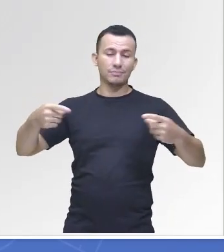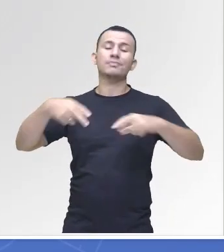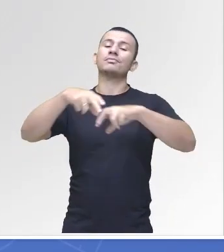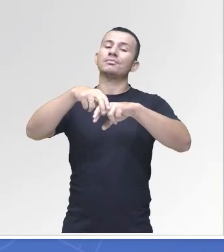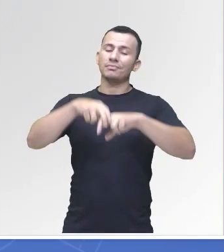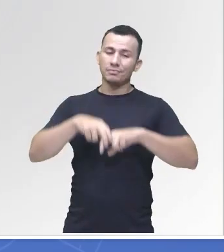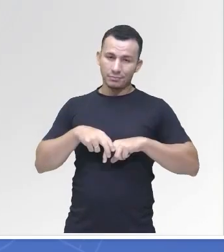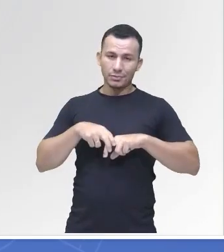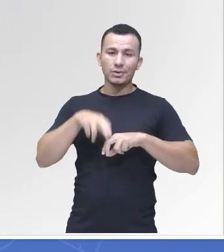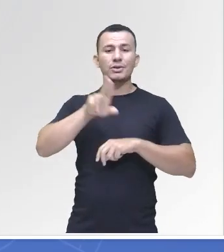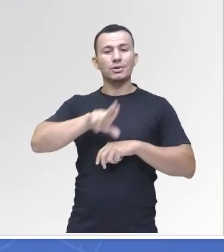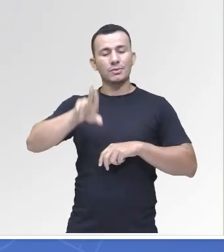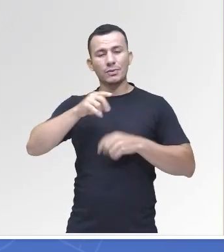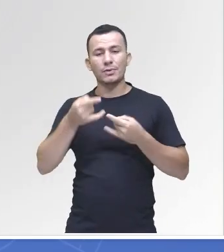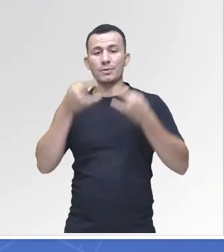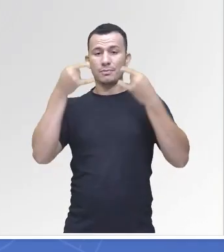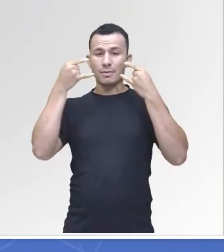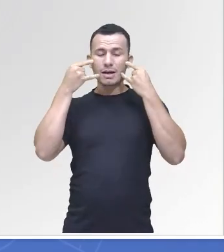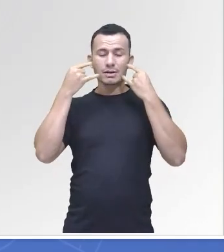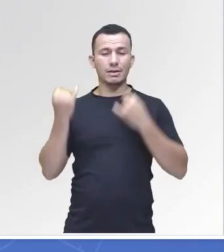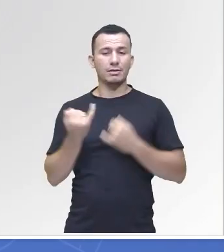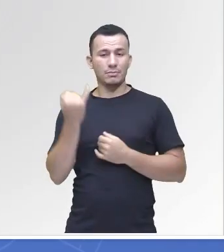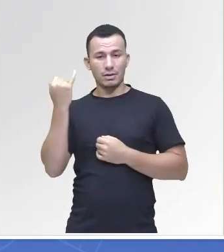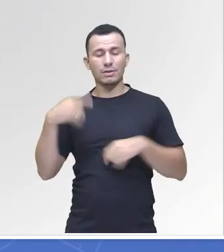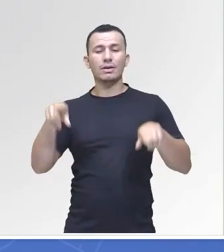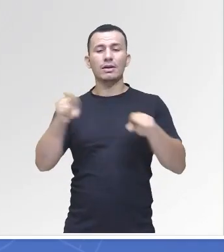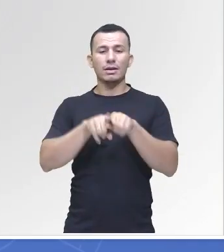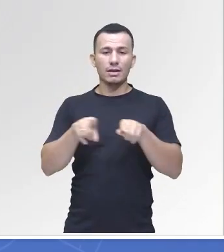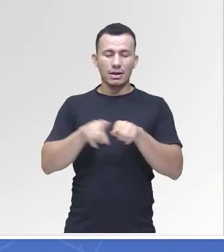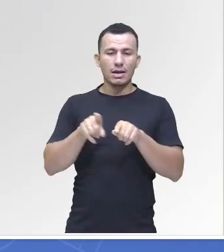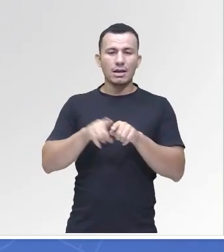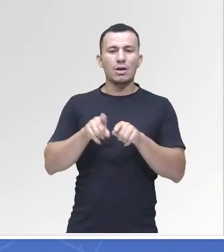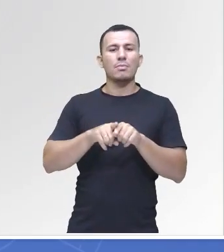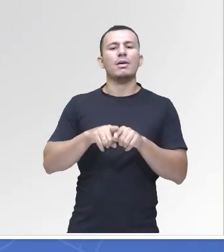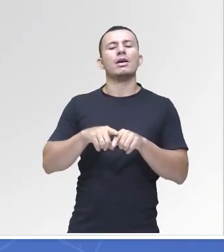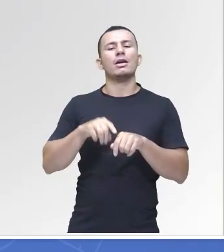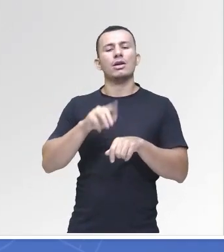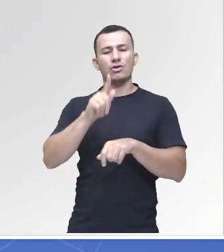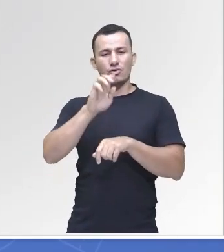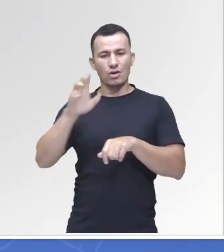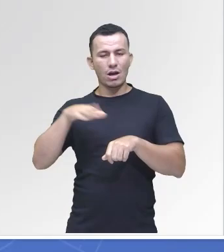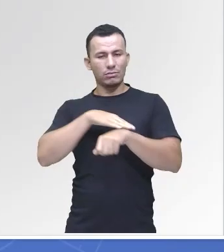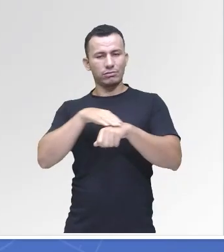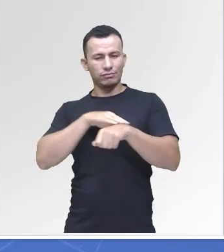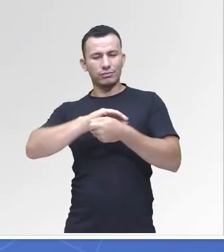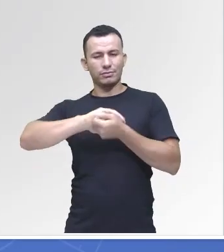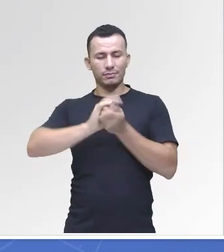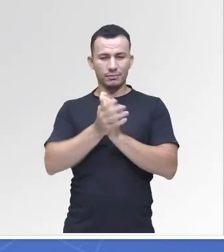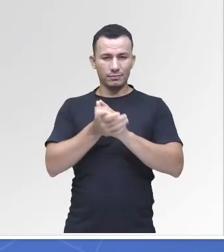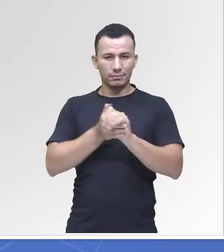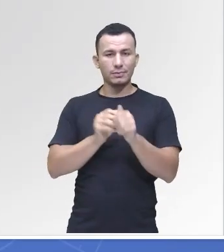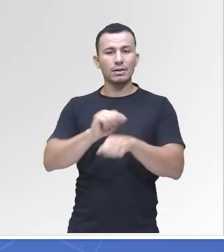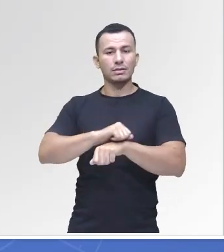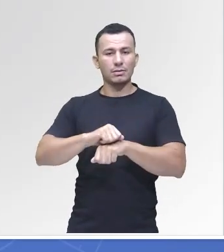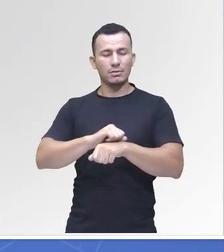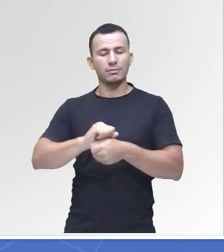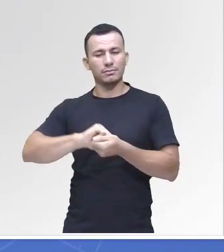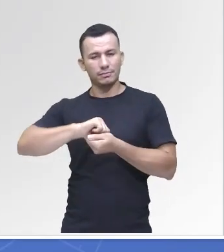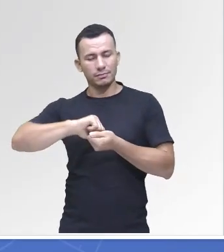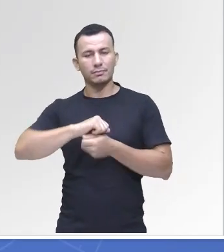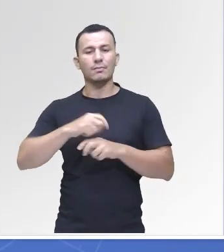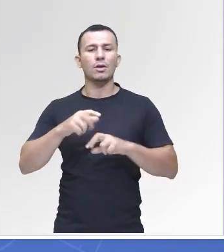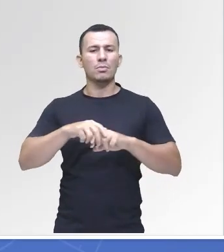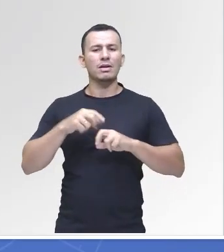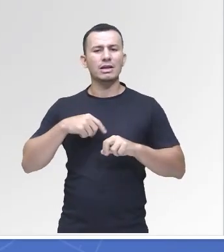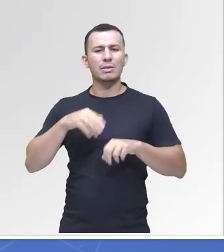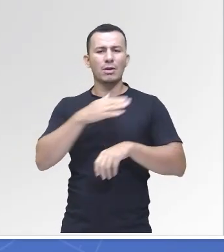que é importante a utilização da máscara e é importante também a utilização do álcool em gel e lavar bem as mãos, tá? Porque a gente está sempre